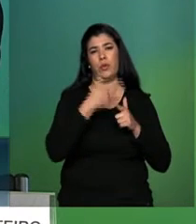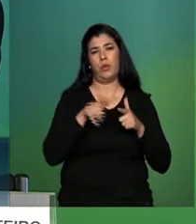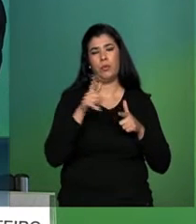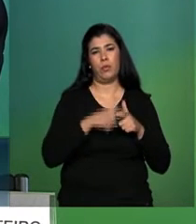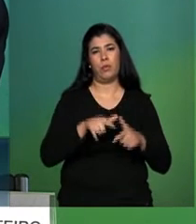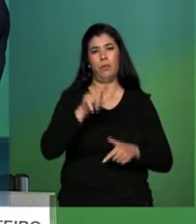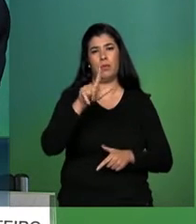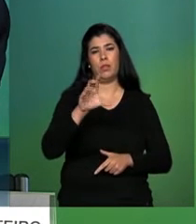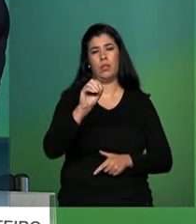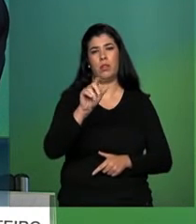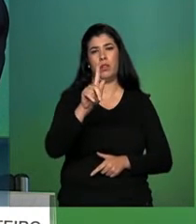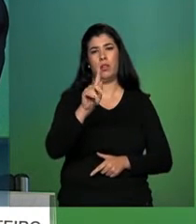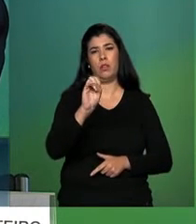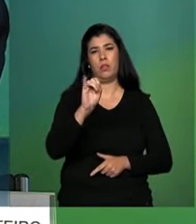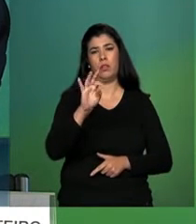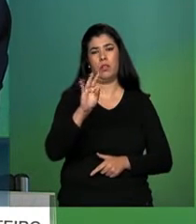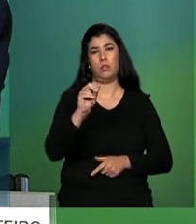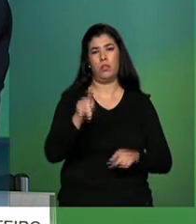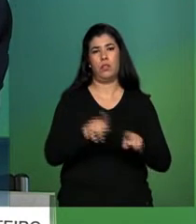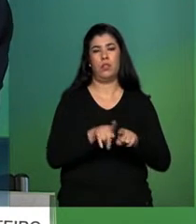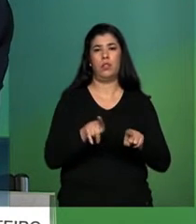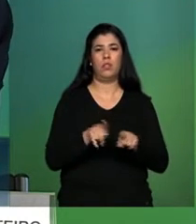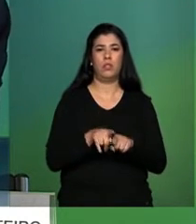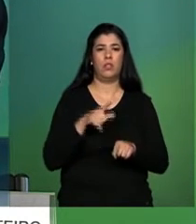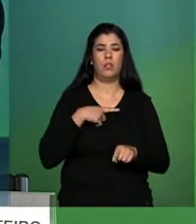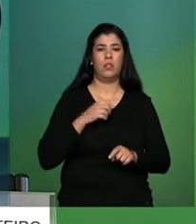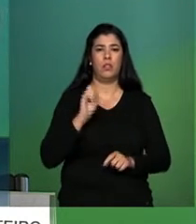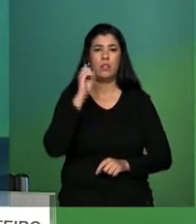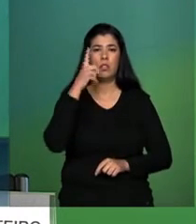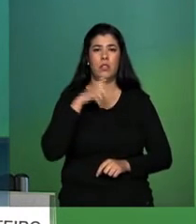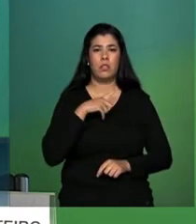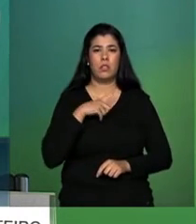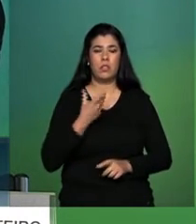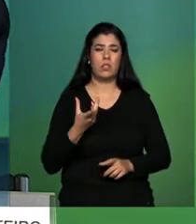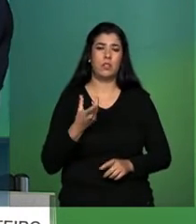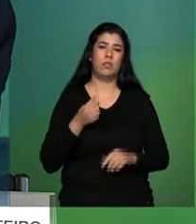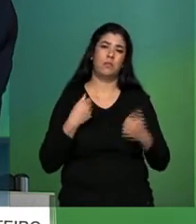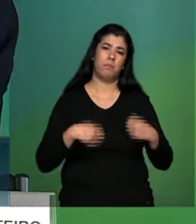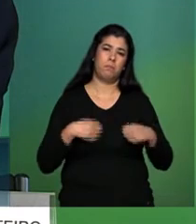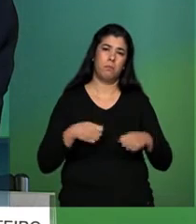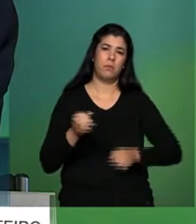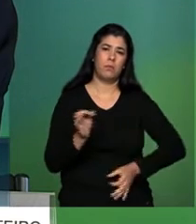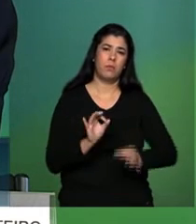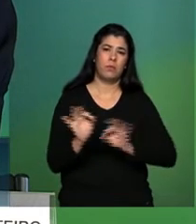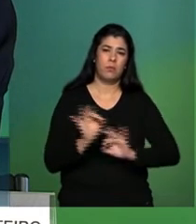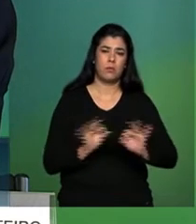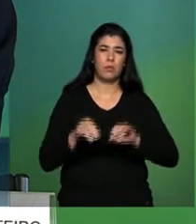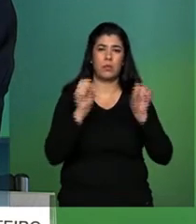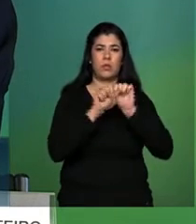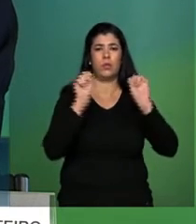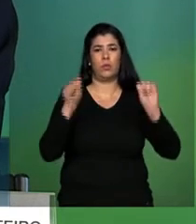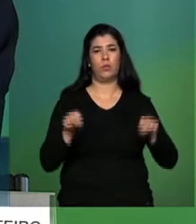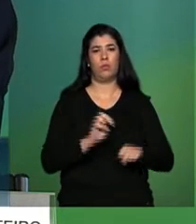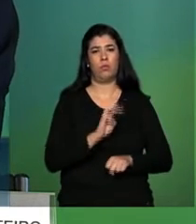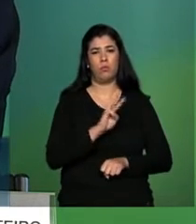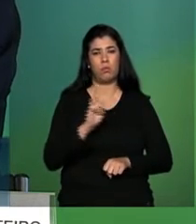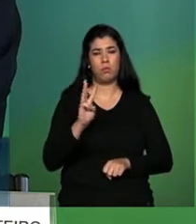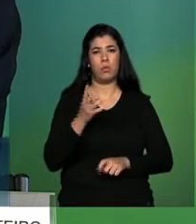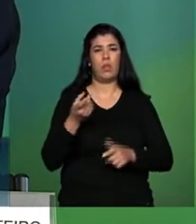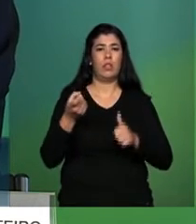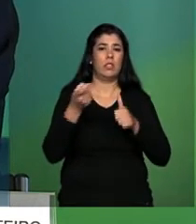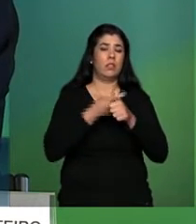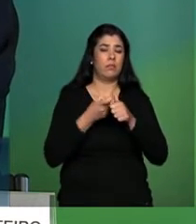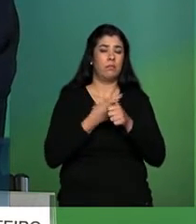logística, problemas de infraestrutura e logística, problemas relacionados com o sistema tributário, custo